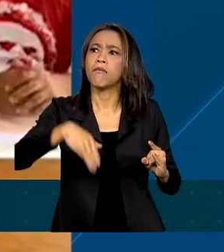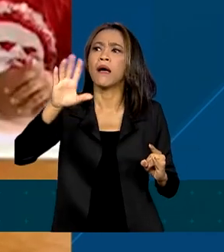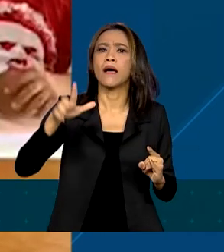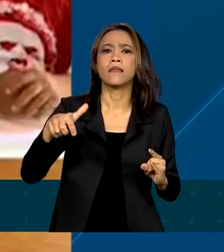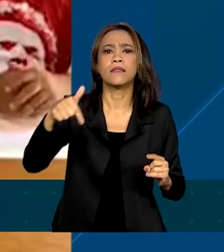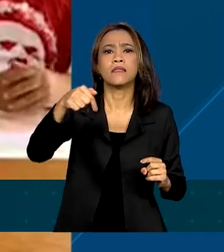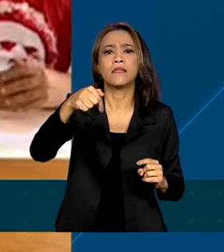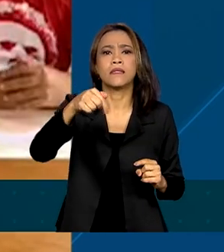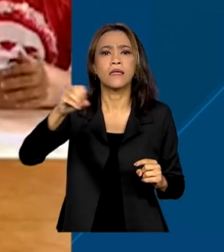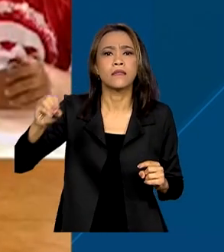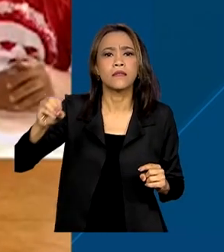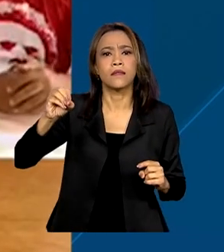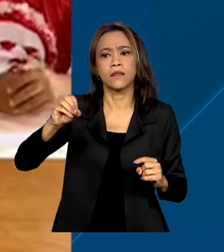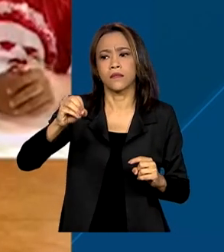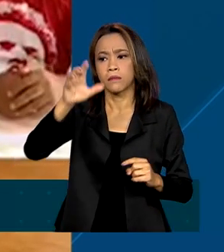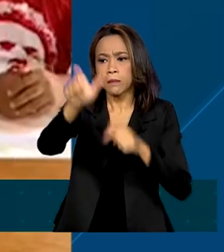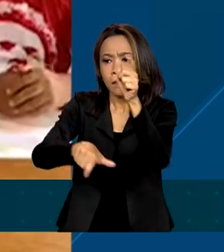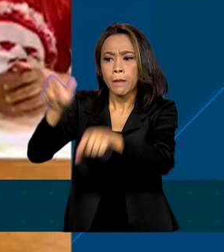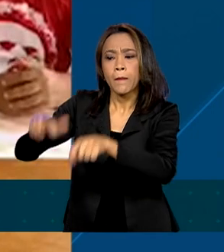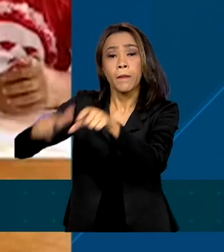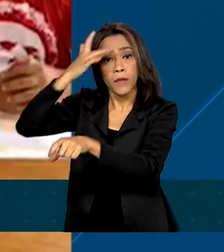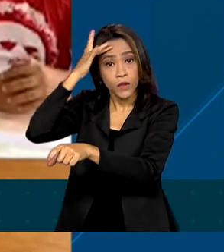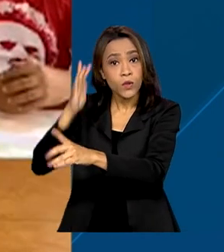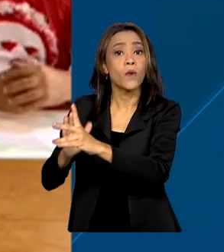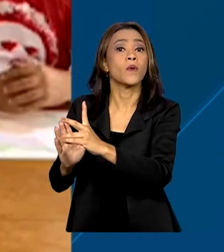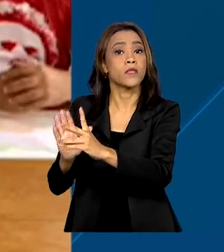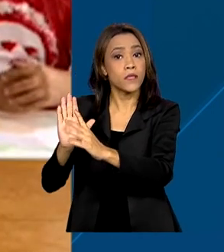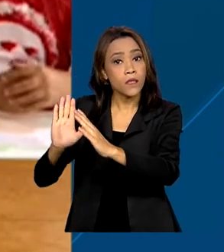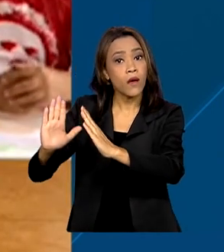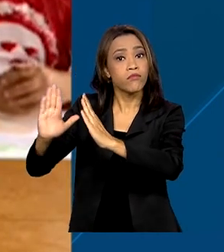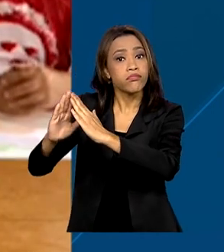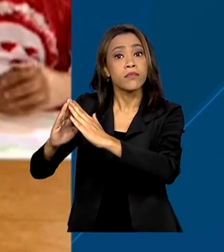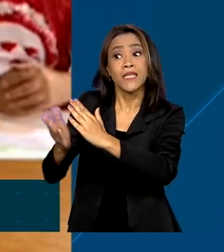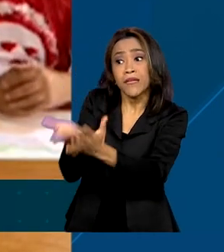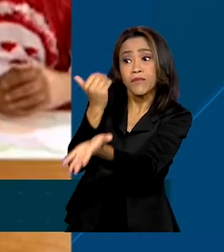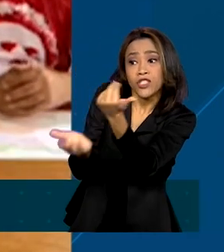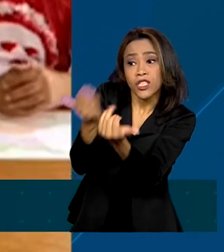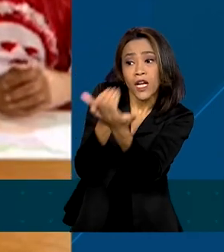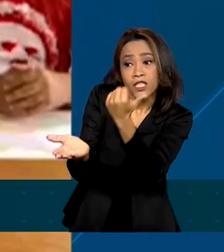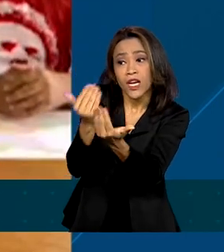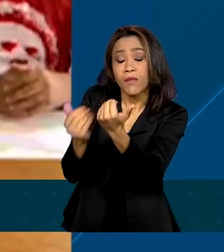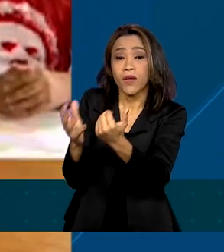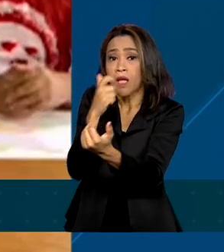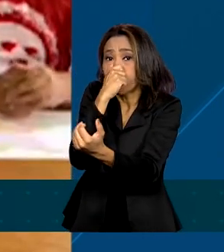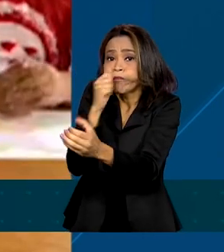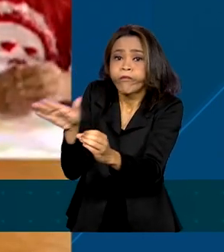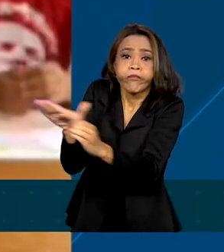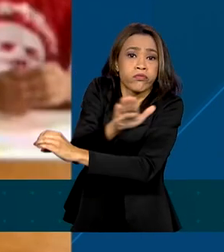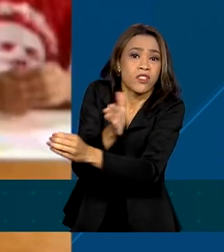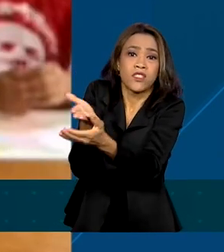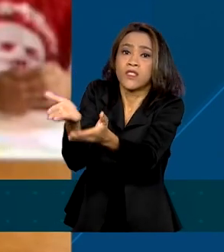700 pacientes na casa de apoio indígena e nós queremos desafogar aquele espaço porque são condições insalubres.